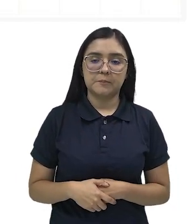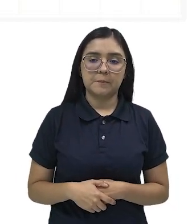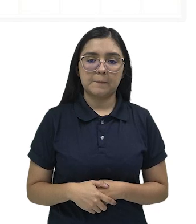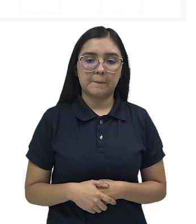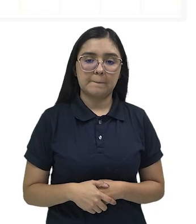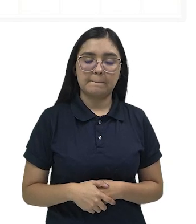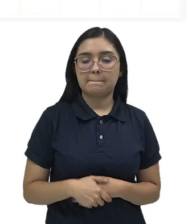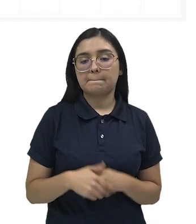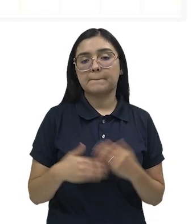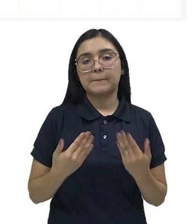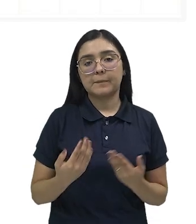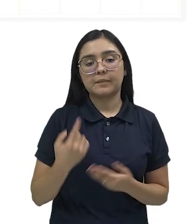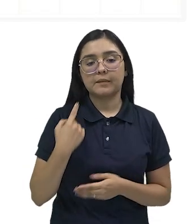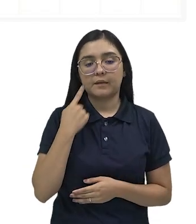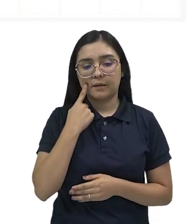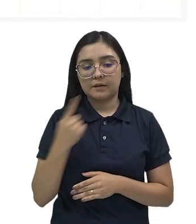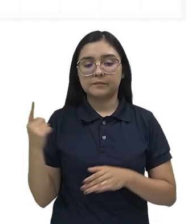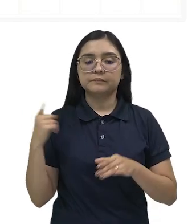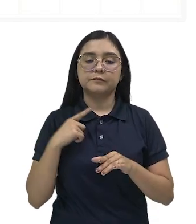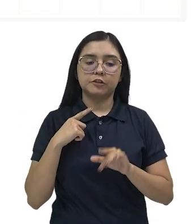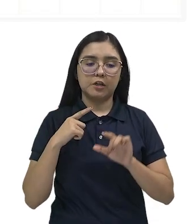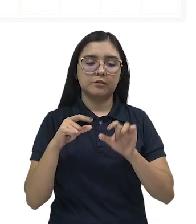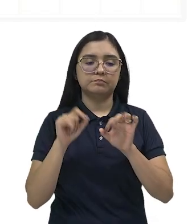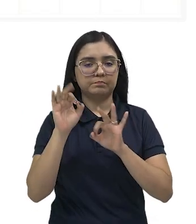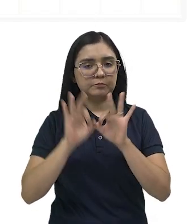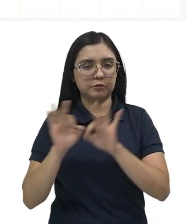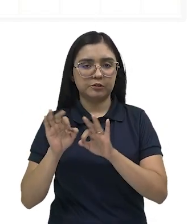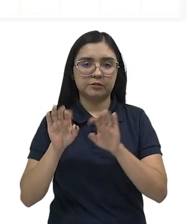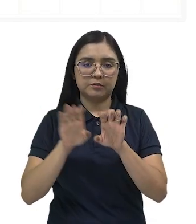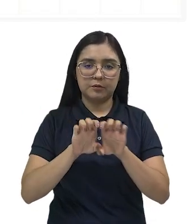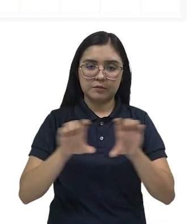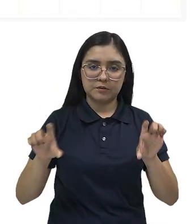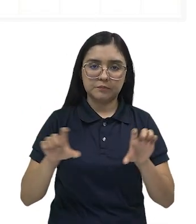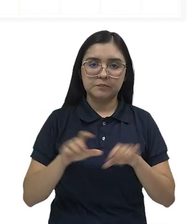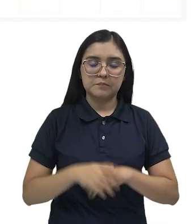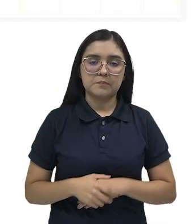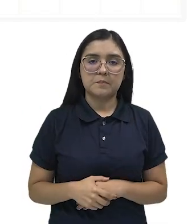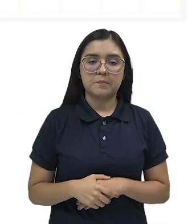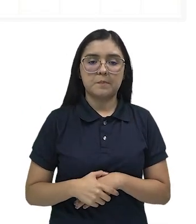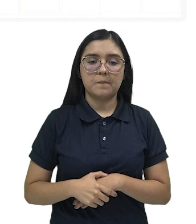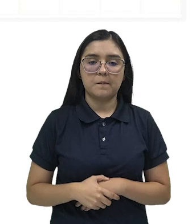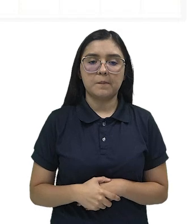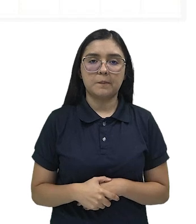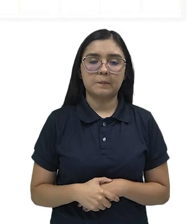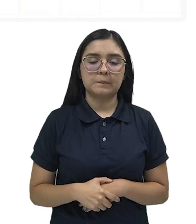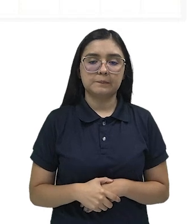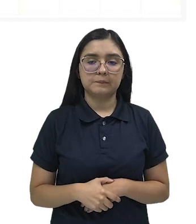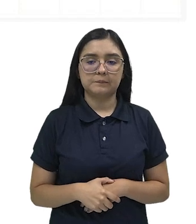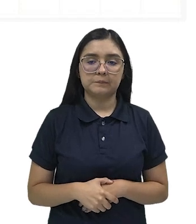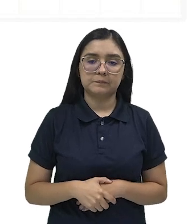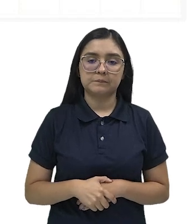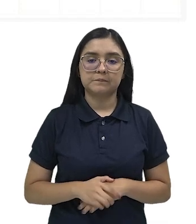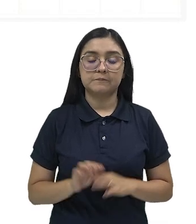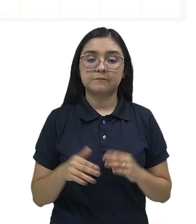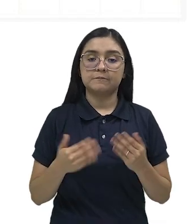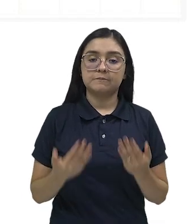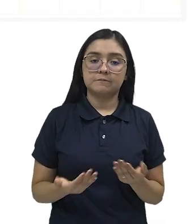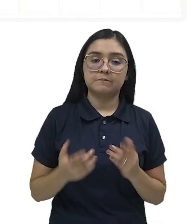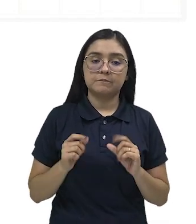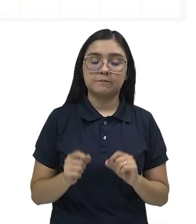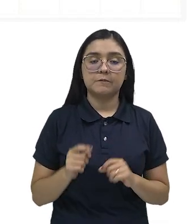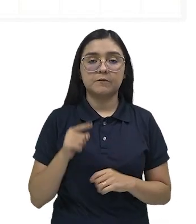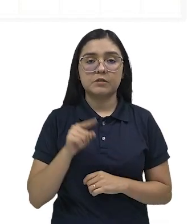o sistema estruturado, né? Beleza? Então, dessa forma,